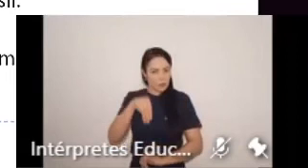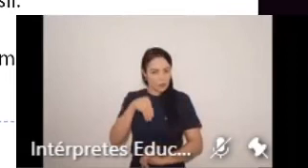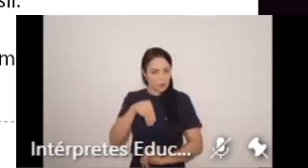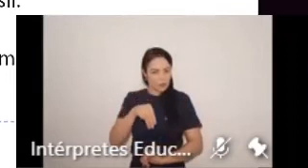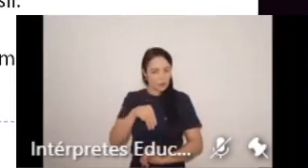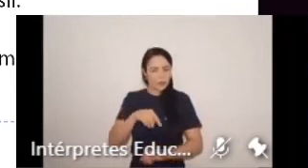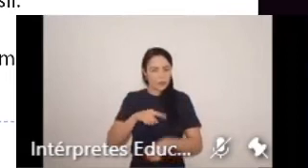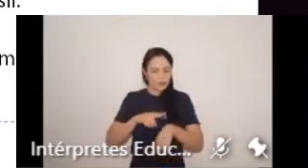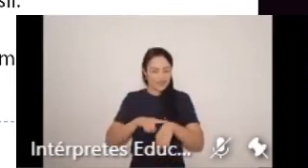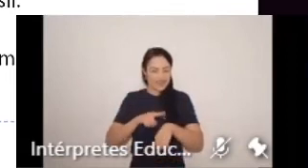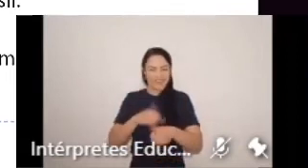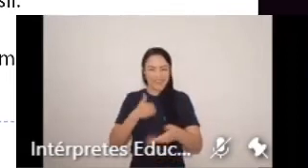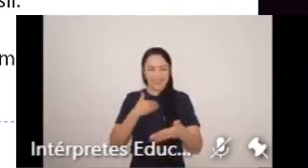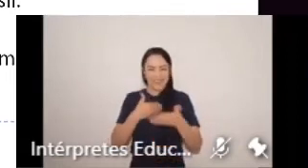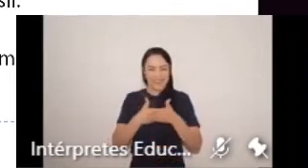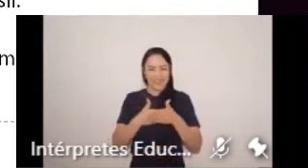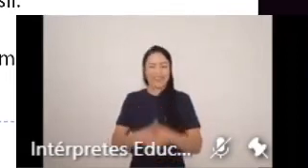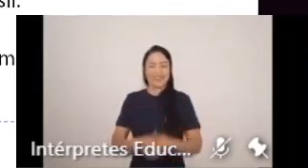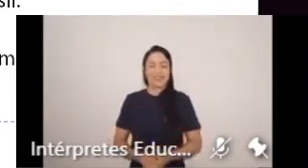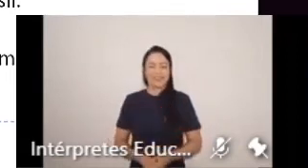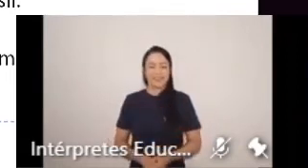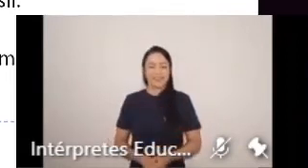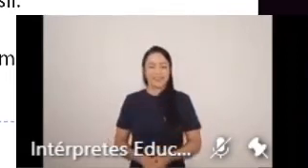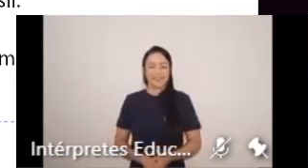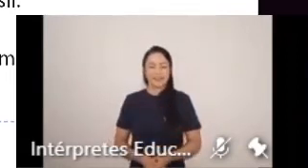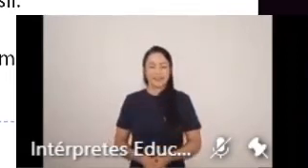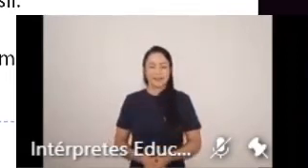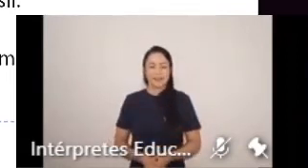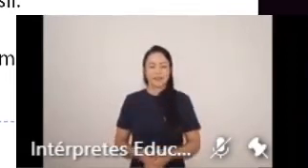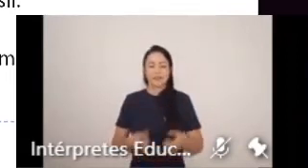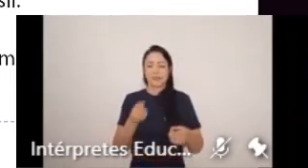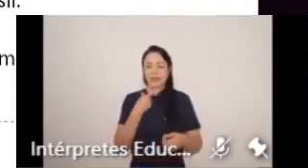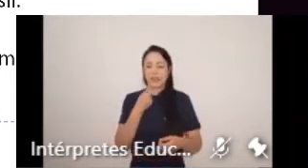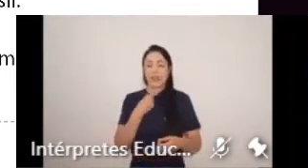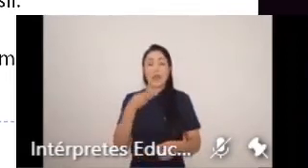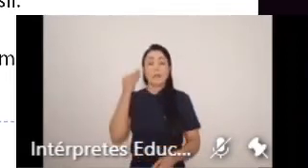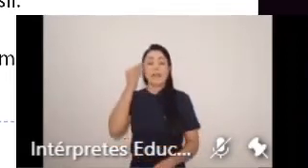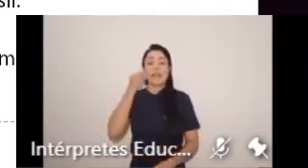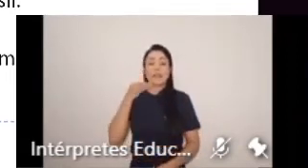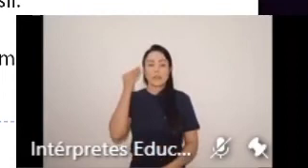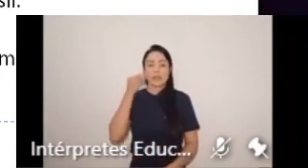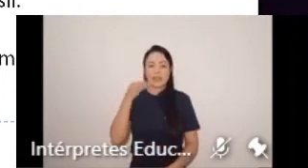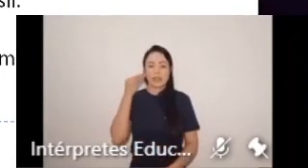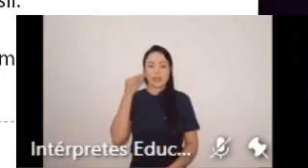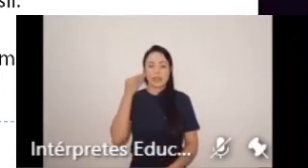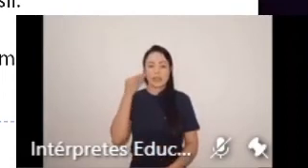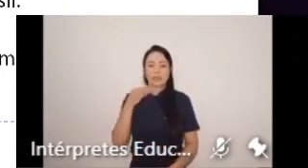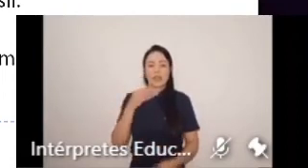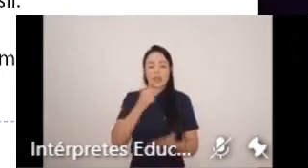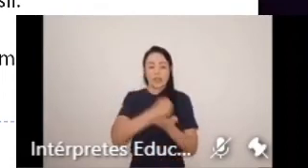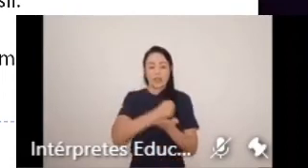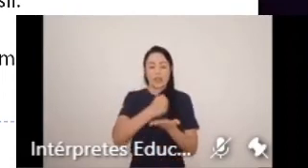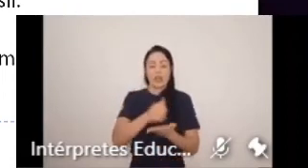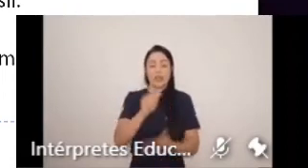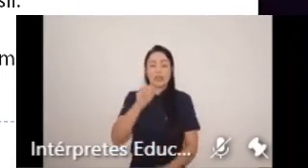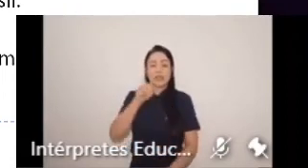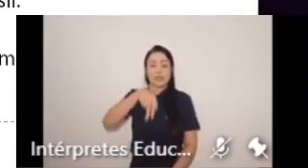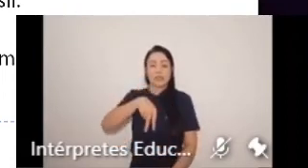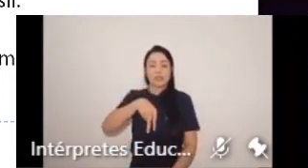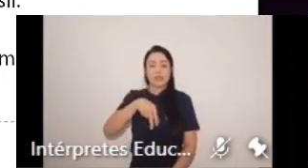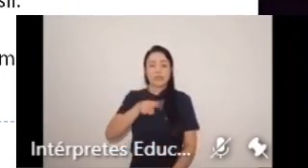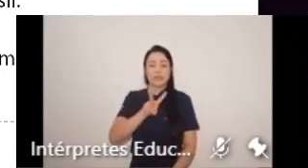bom? Rapidamente. Ele trata de medicações experimentais, não tem registro na Anvisa, a regra geral é